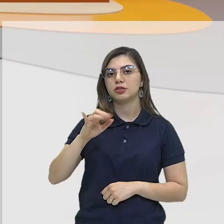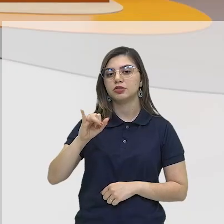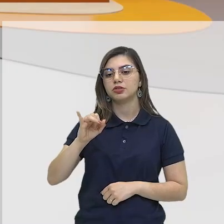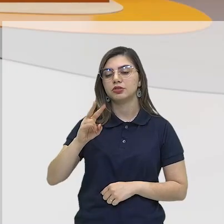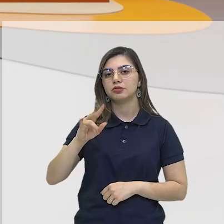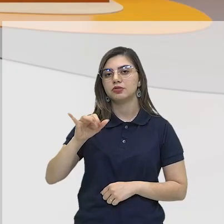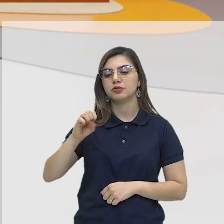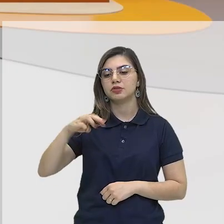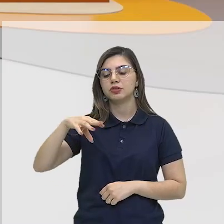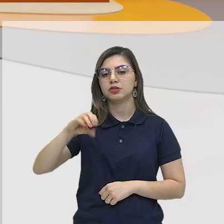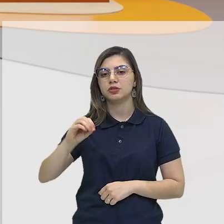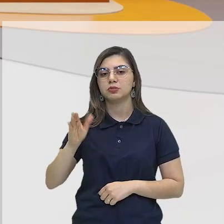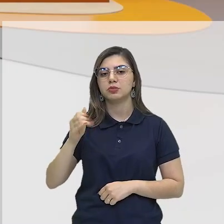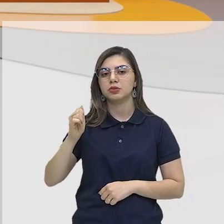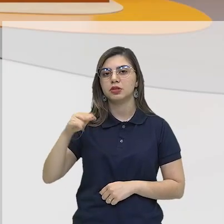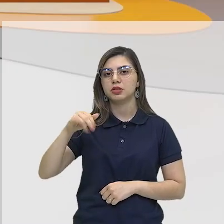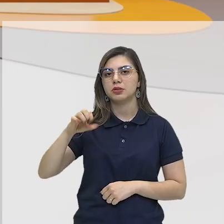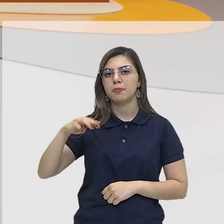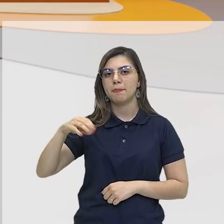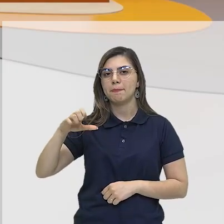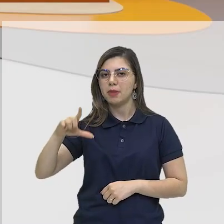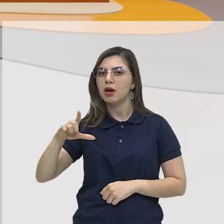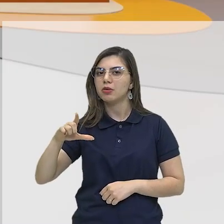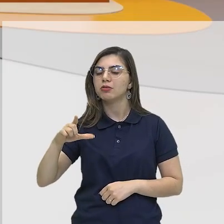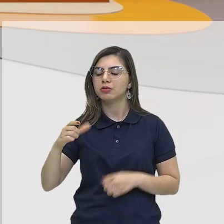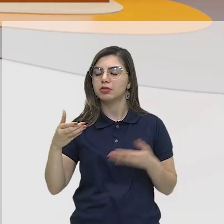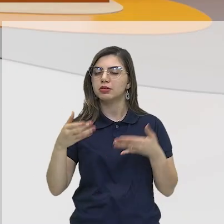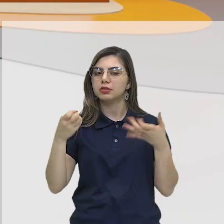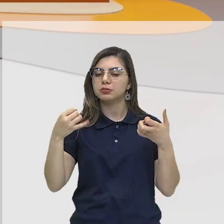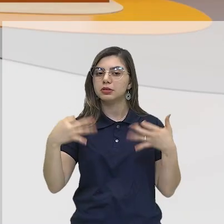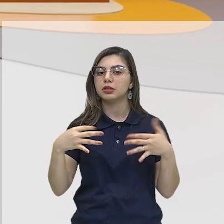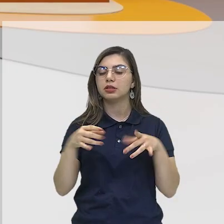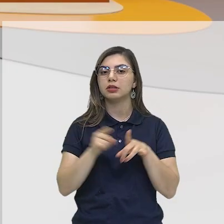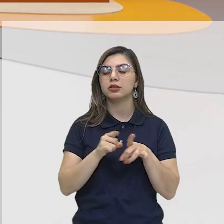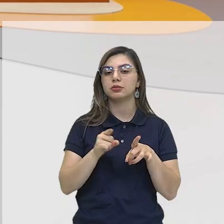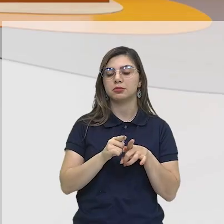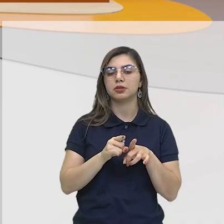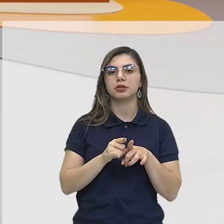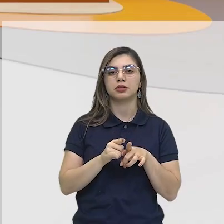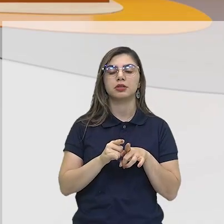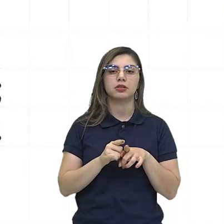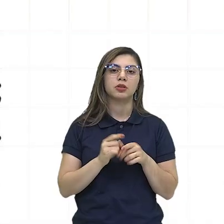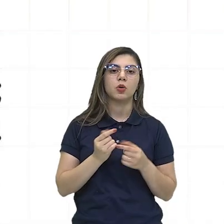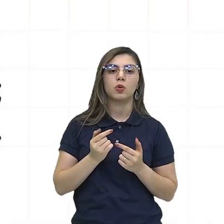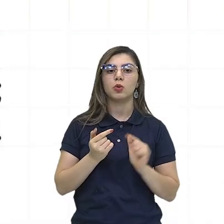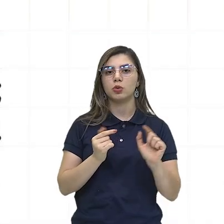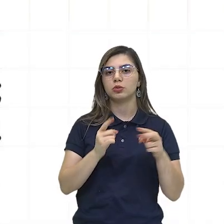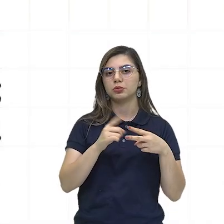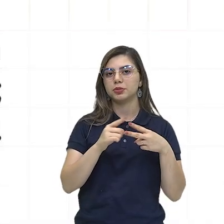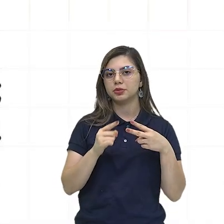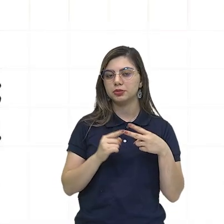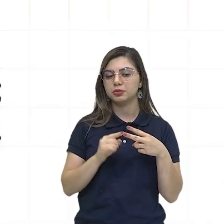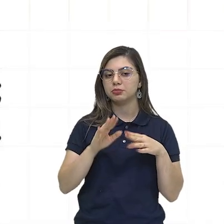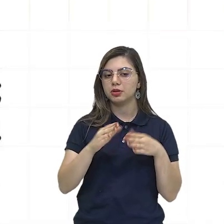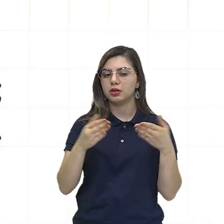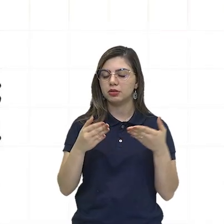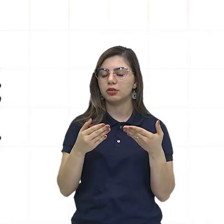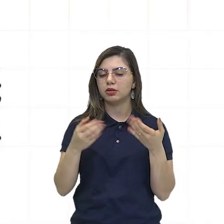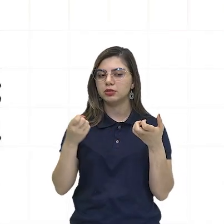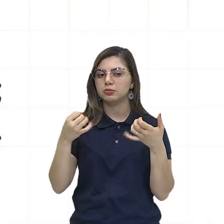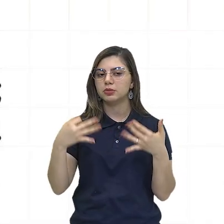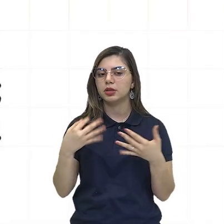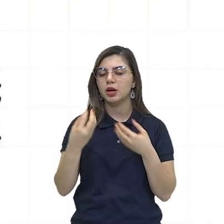a diferença entre pesca e caça. A gente tem, então, que o extrativismo animal ele vai consistir